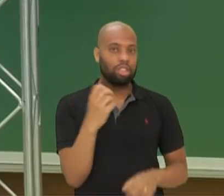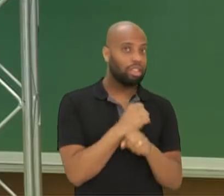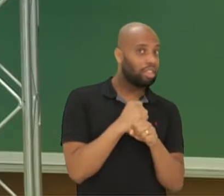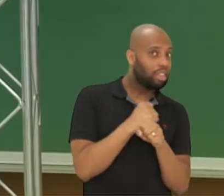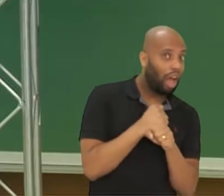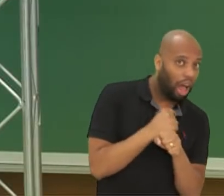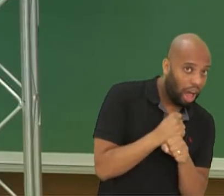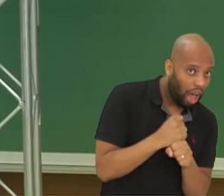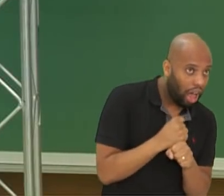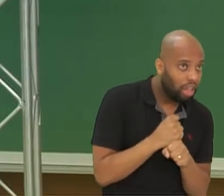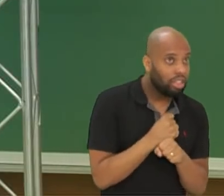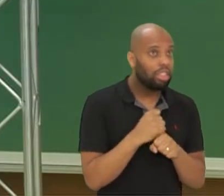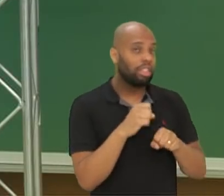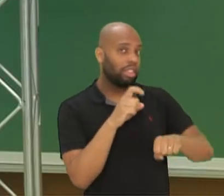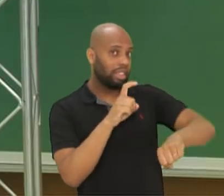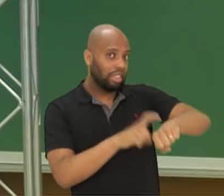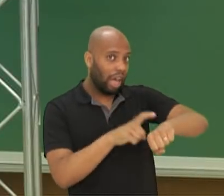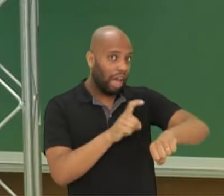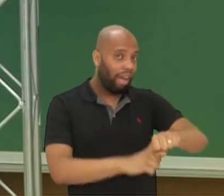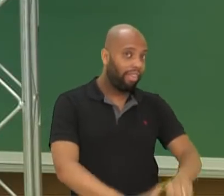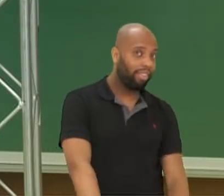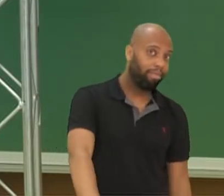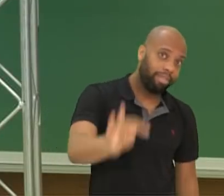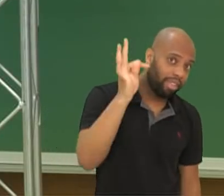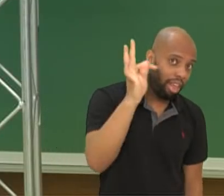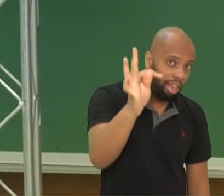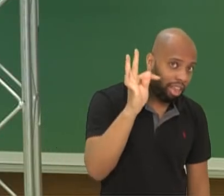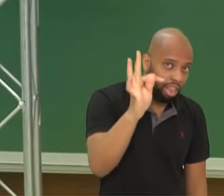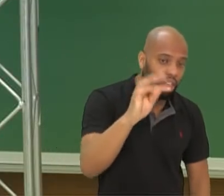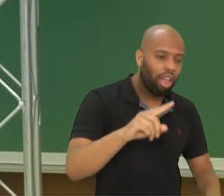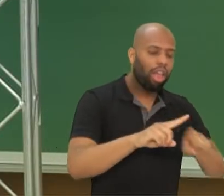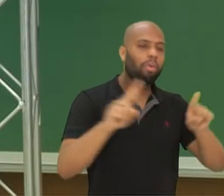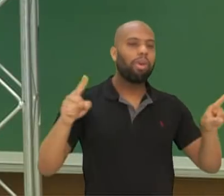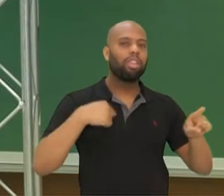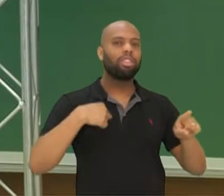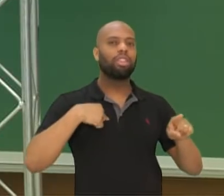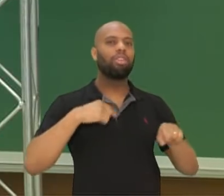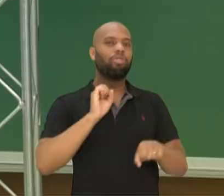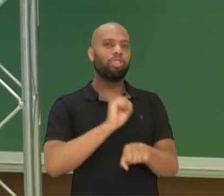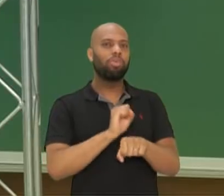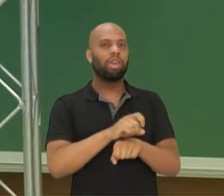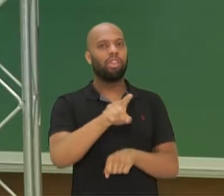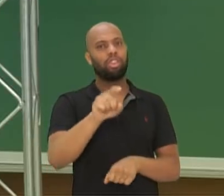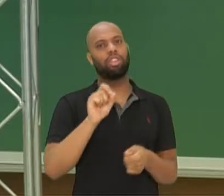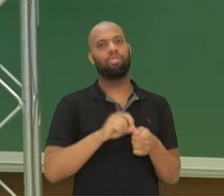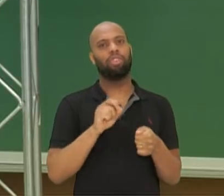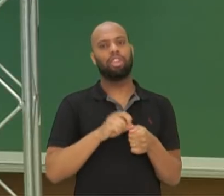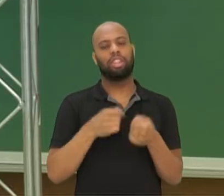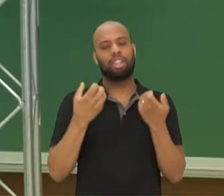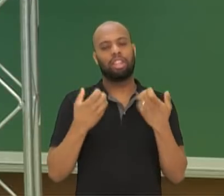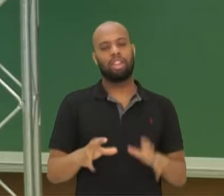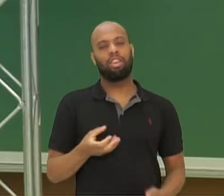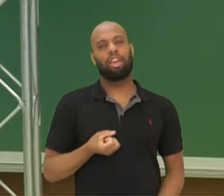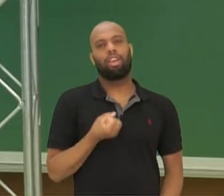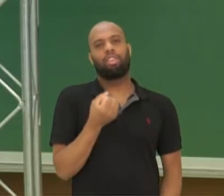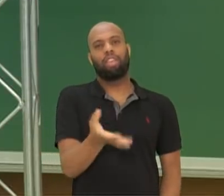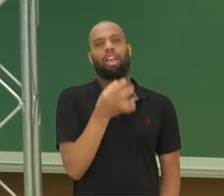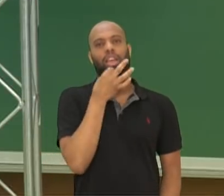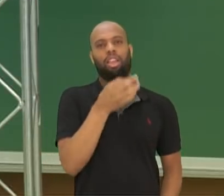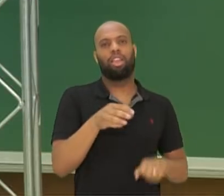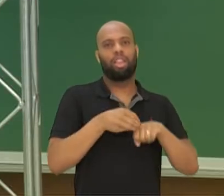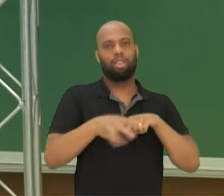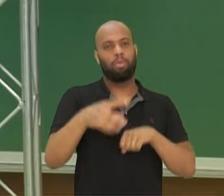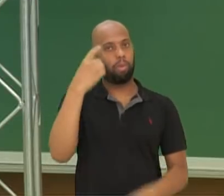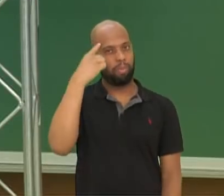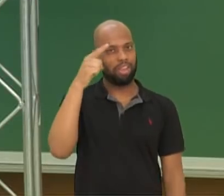anos com o valor de T, mas eu não vou deixar você resolver, porque senão o professor já vai dar a resposta aqui. Eu quero que você pense a respeito e